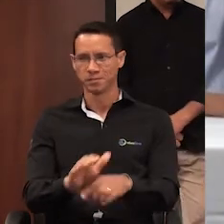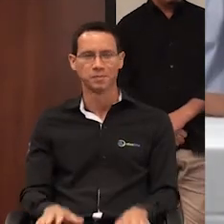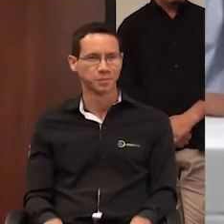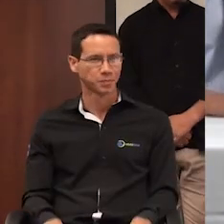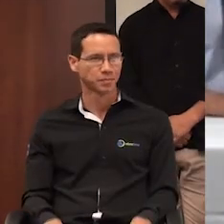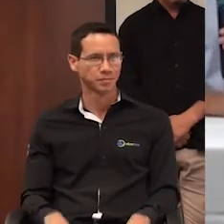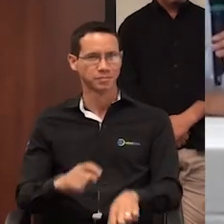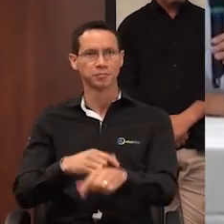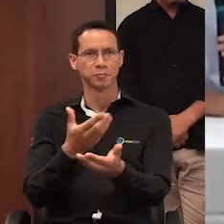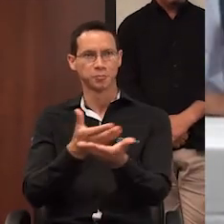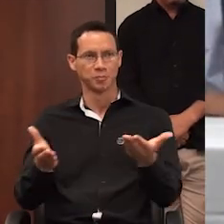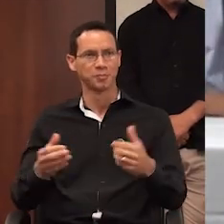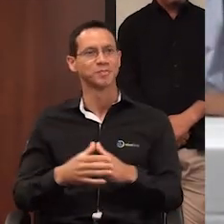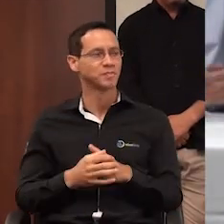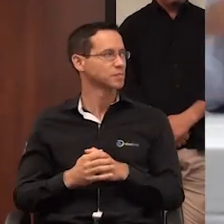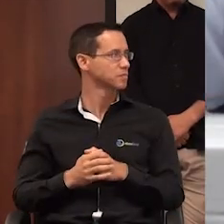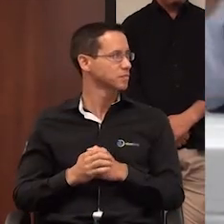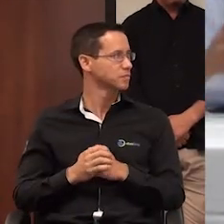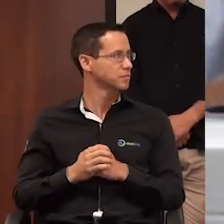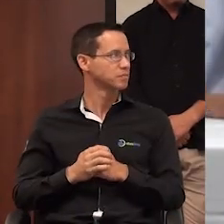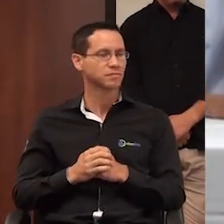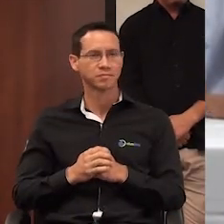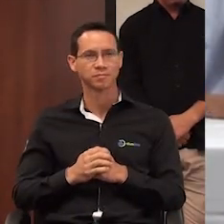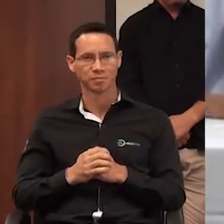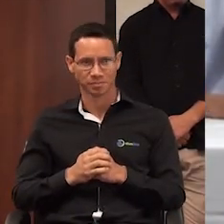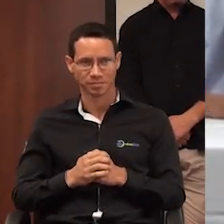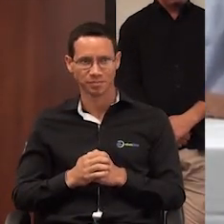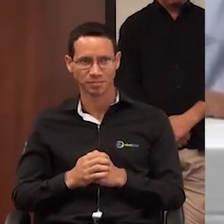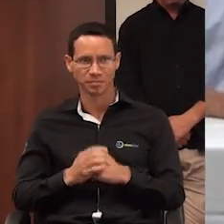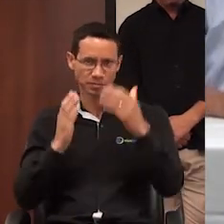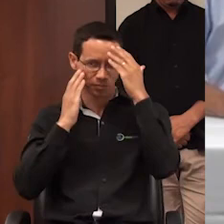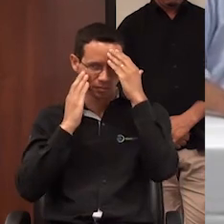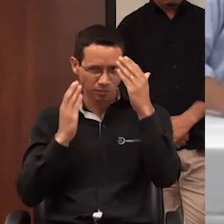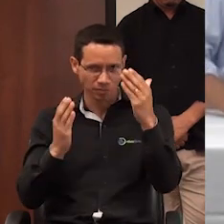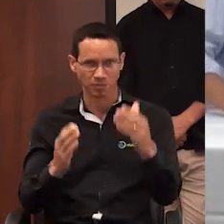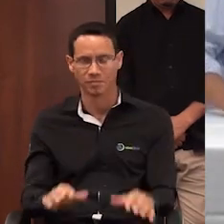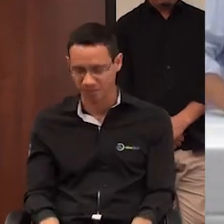percam tempo também me ouvindo falar esse monte de coisa. Tá?